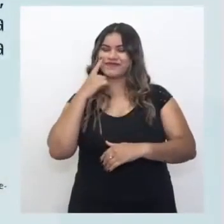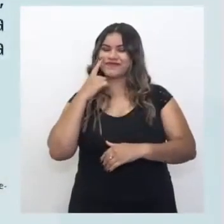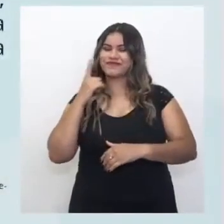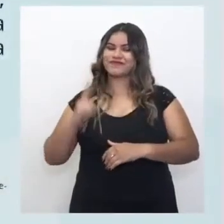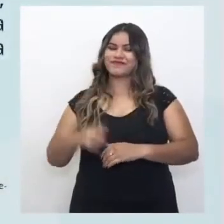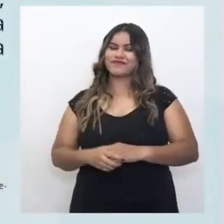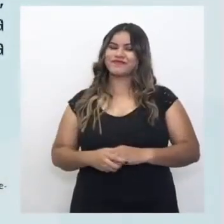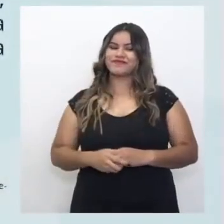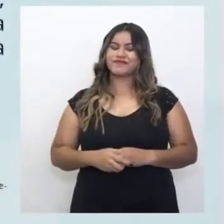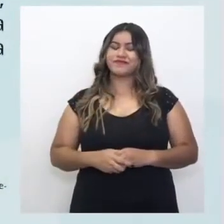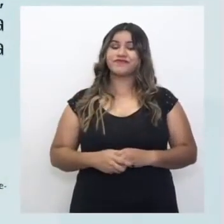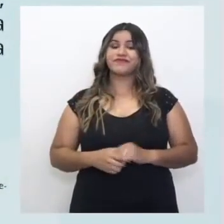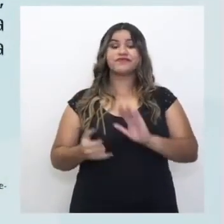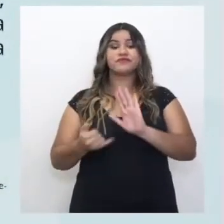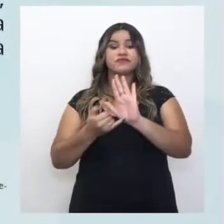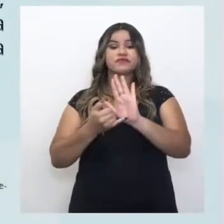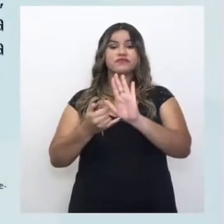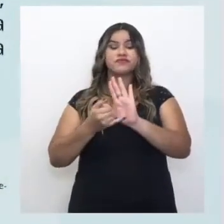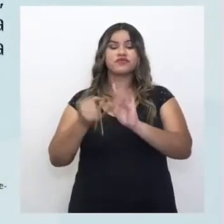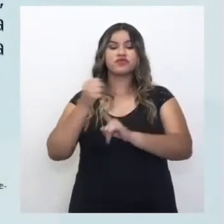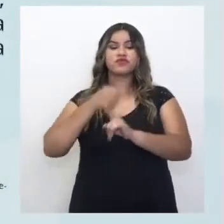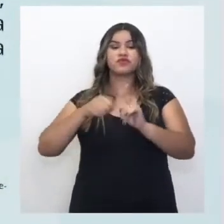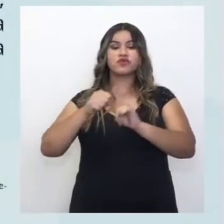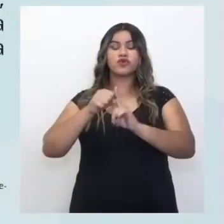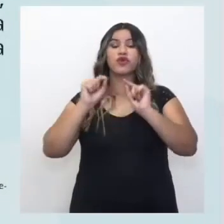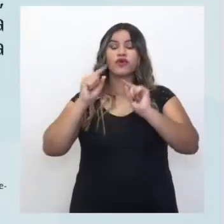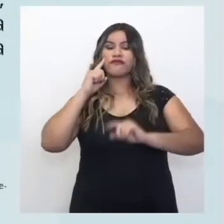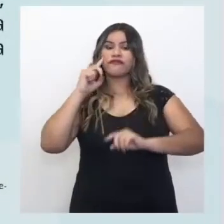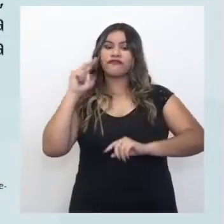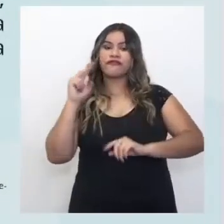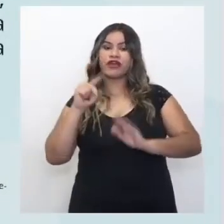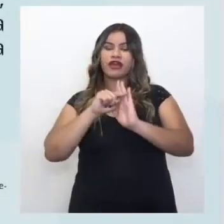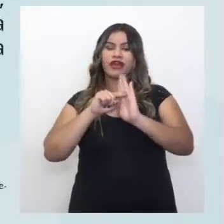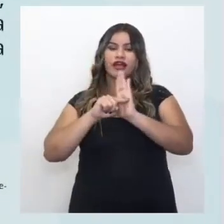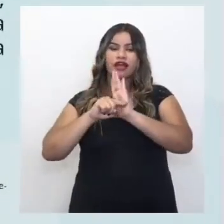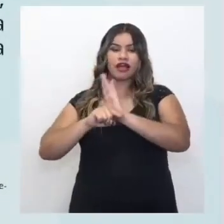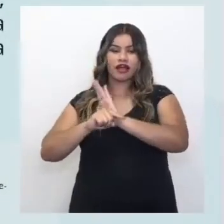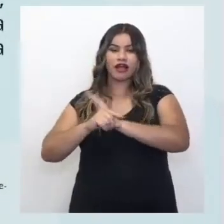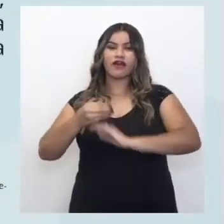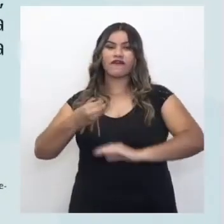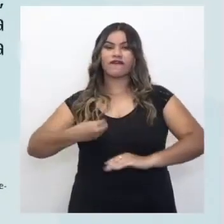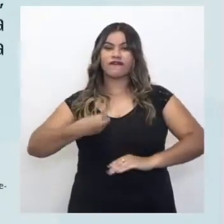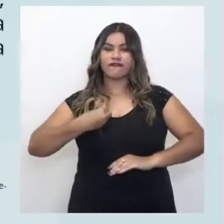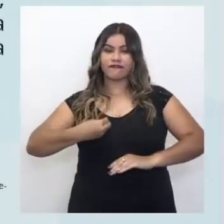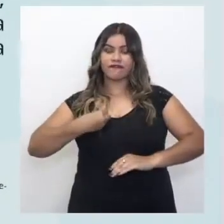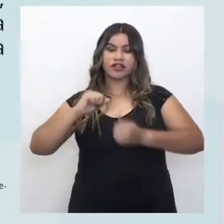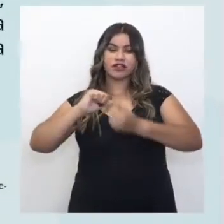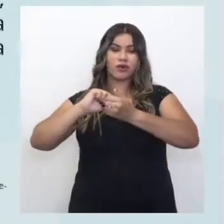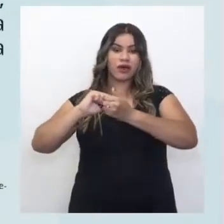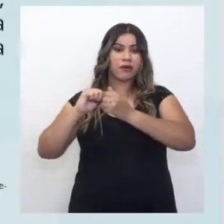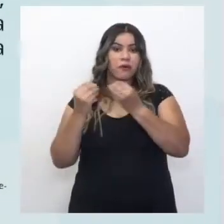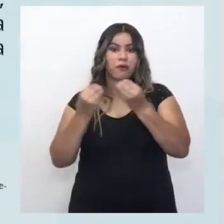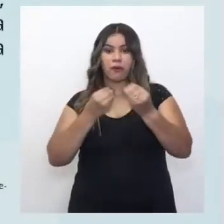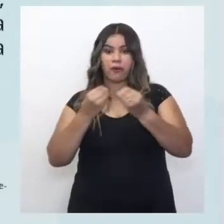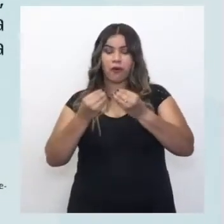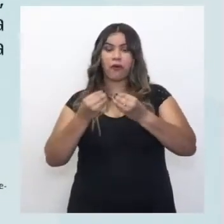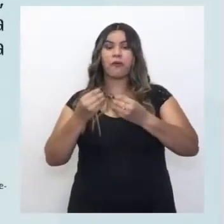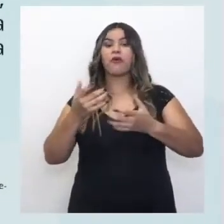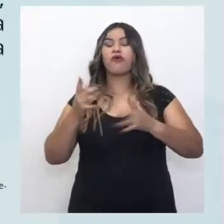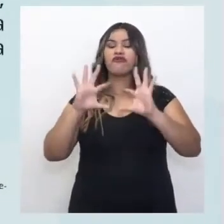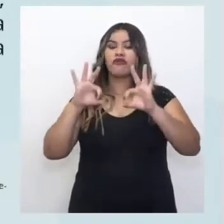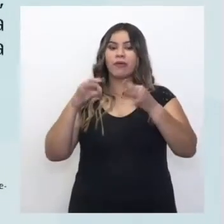comigo. Então eles analisam, né, a qualidade de vida e os níveis de bem-estar de pessoas, famílias e